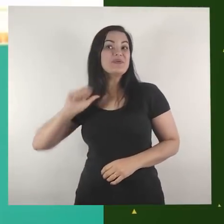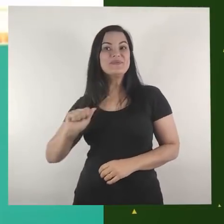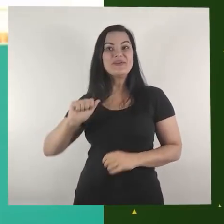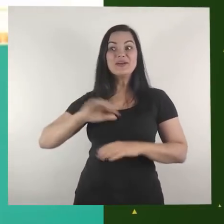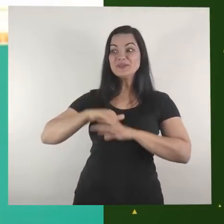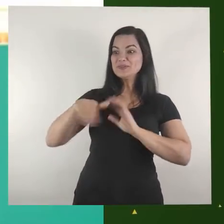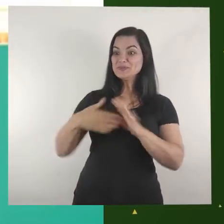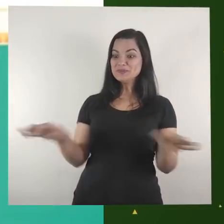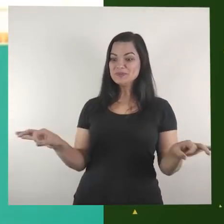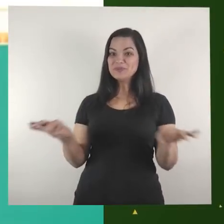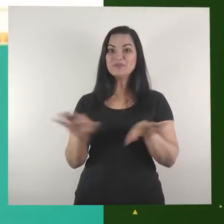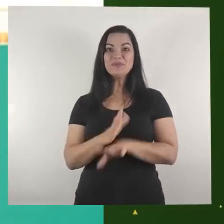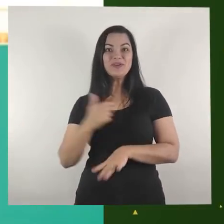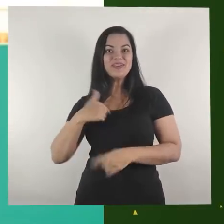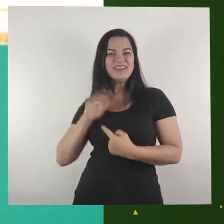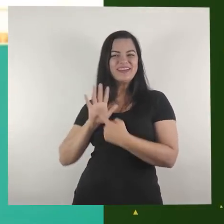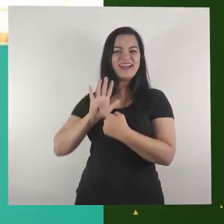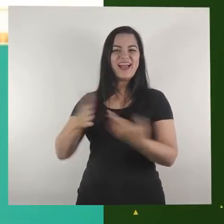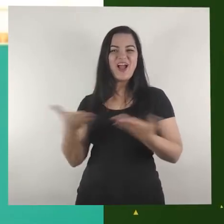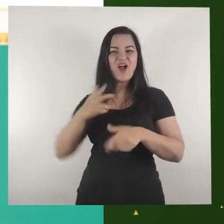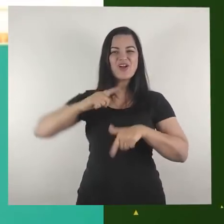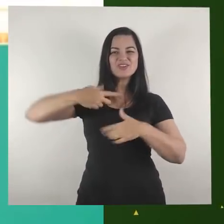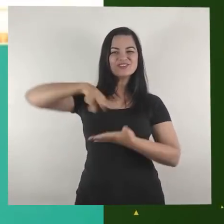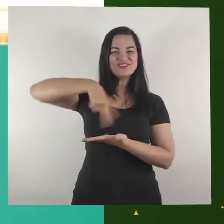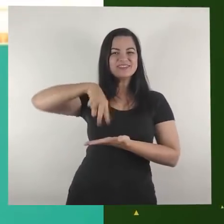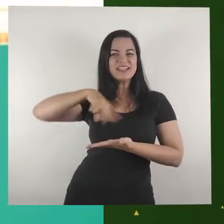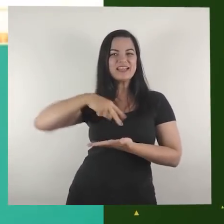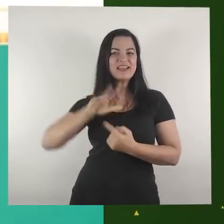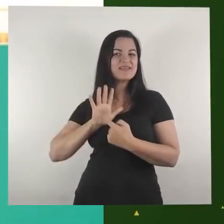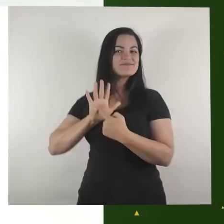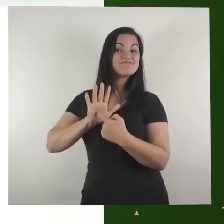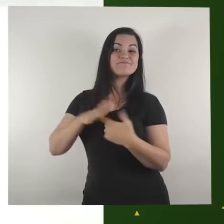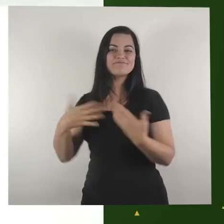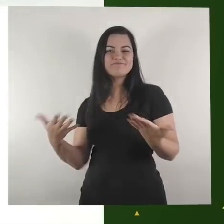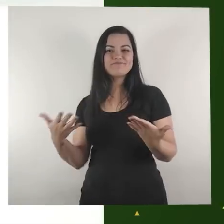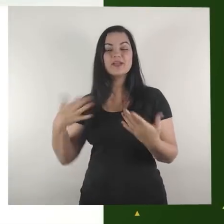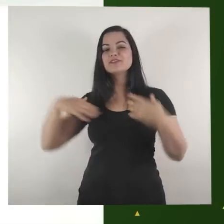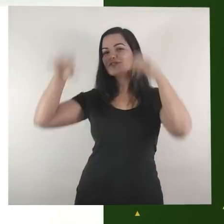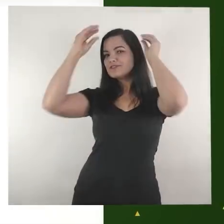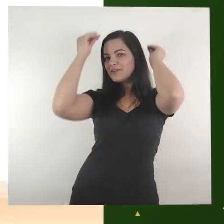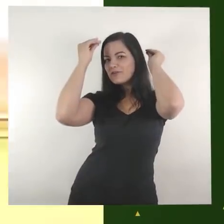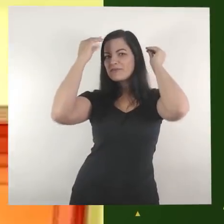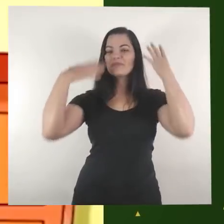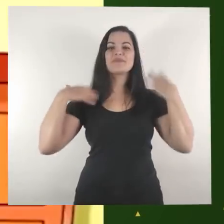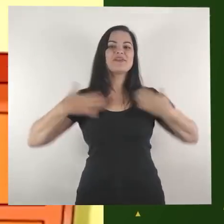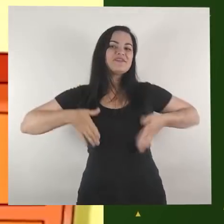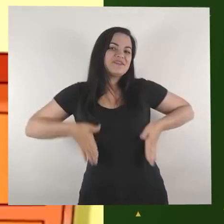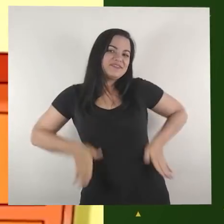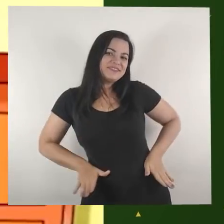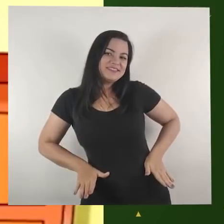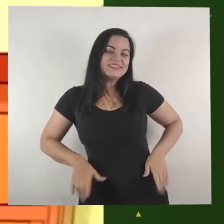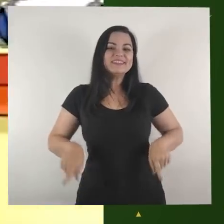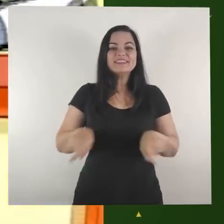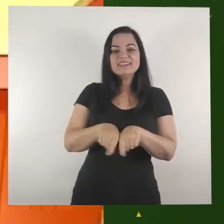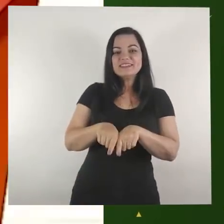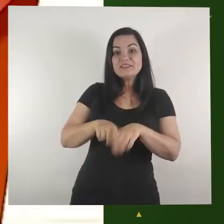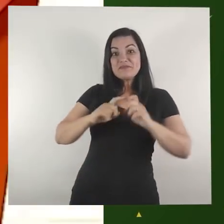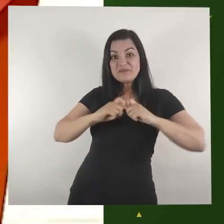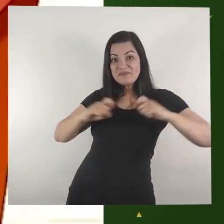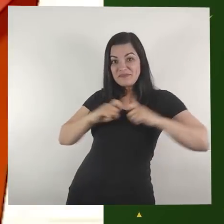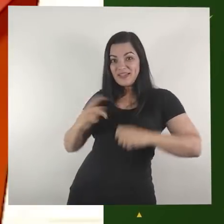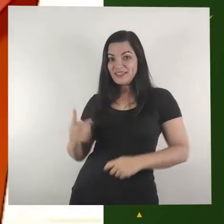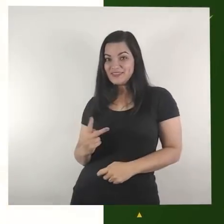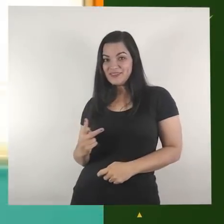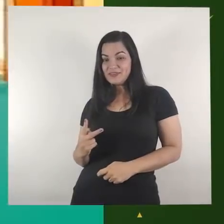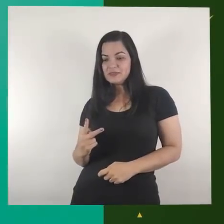Eba! Tudo nos trinques para a minha apresentação de sapateado. Meu chapéuzinho, meu vestidinho,